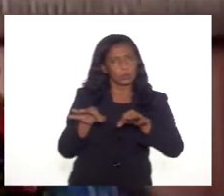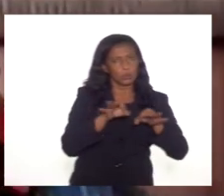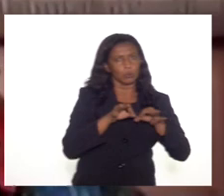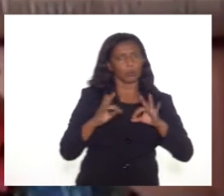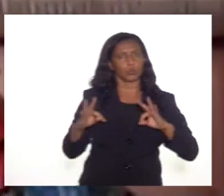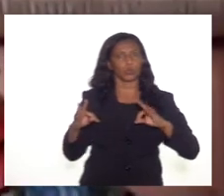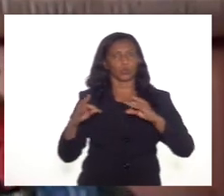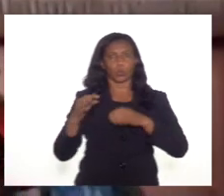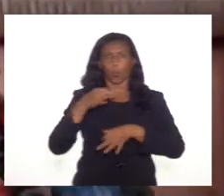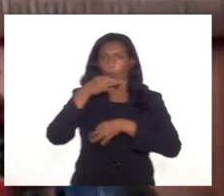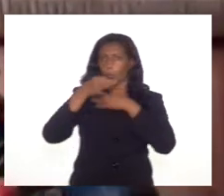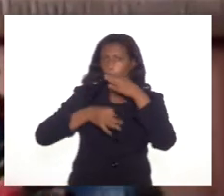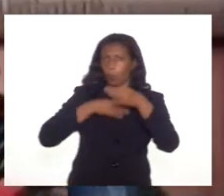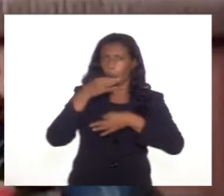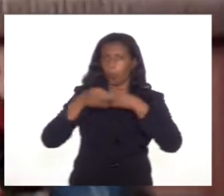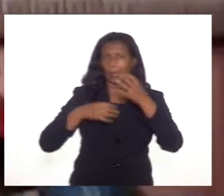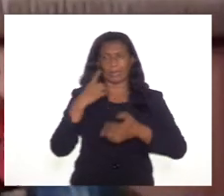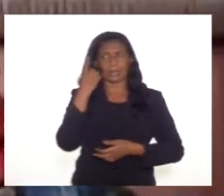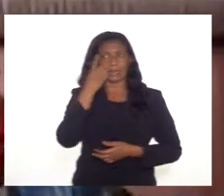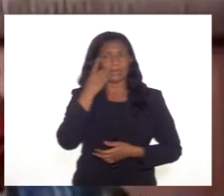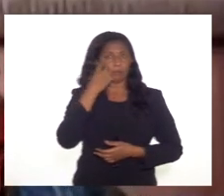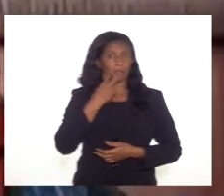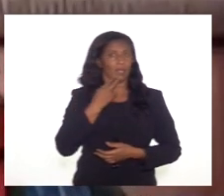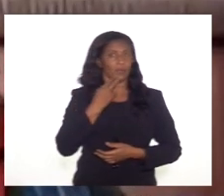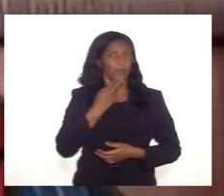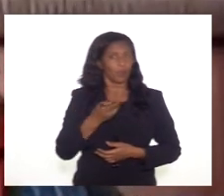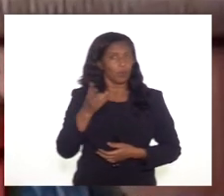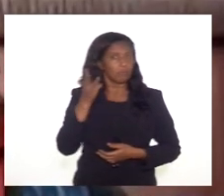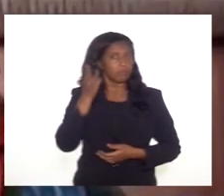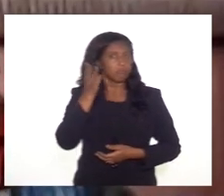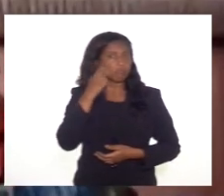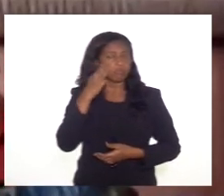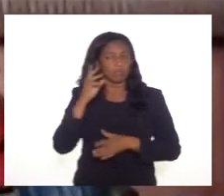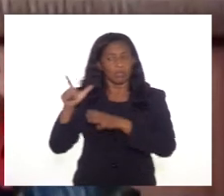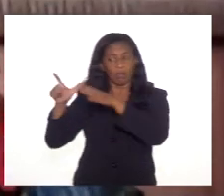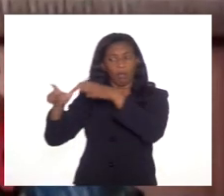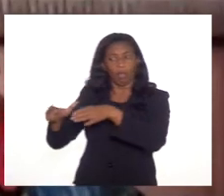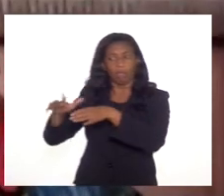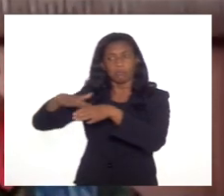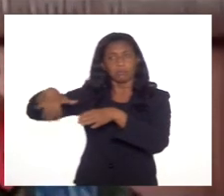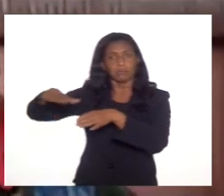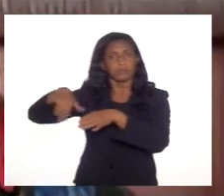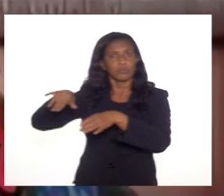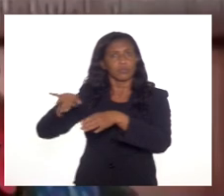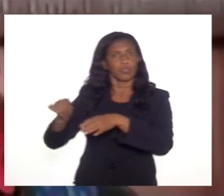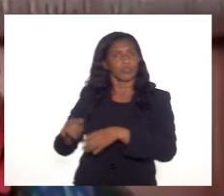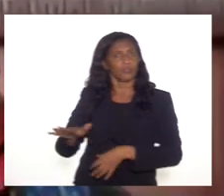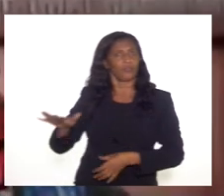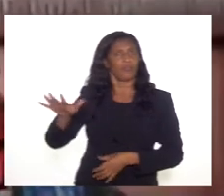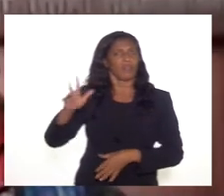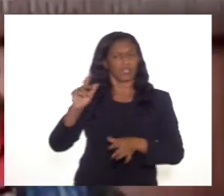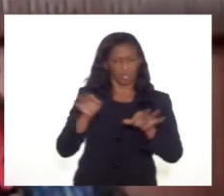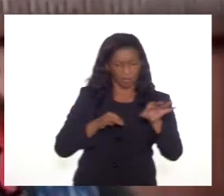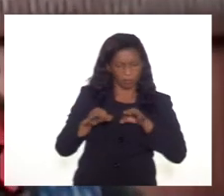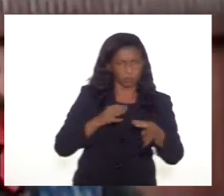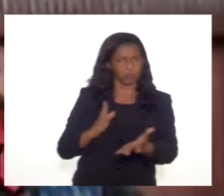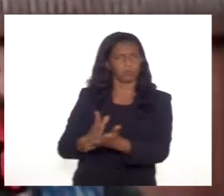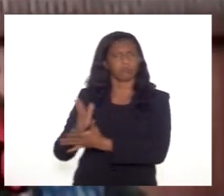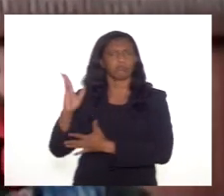todas as questões. O deputado Valdeck falou sobre os territórios de favela. Já há projetos aprovados